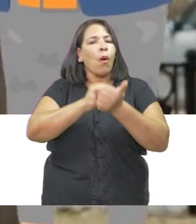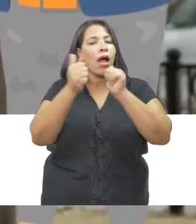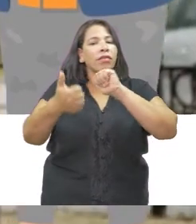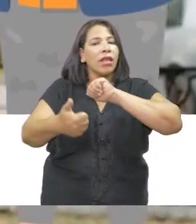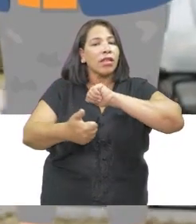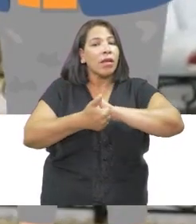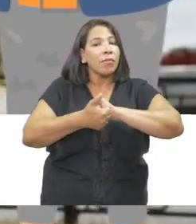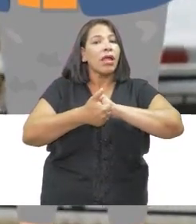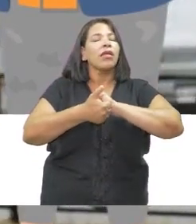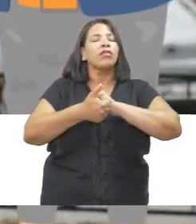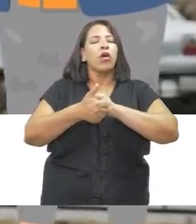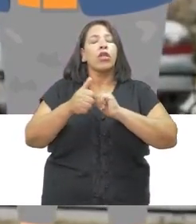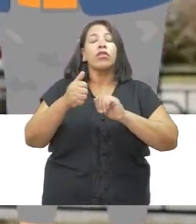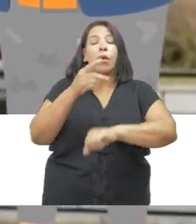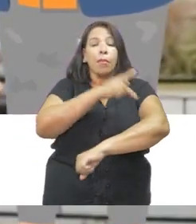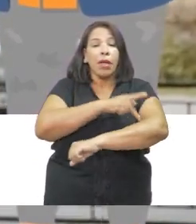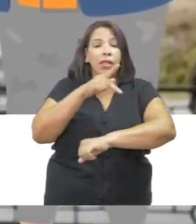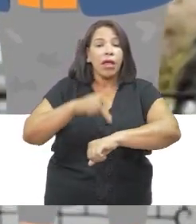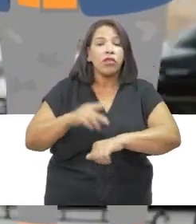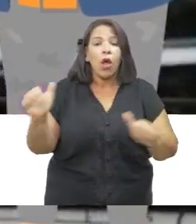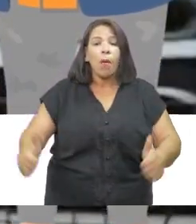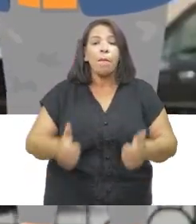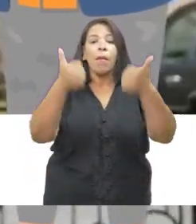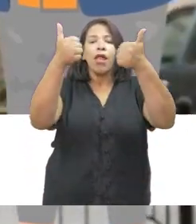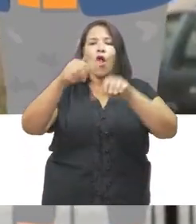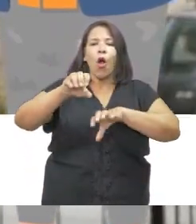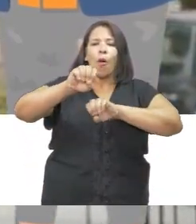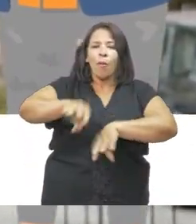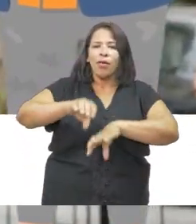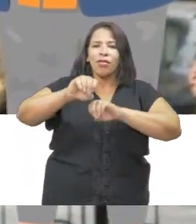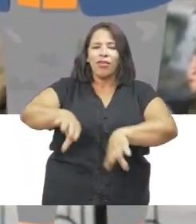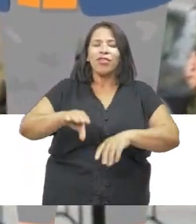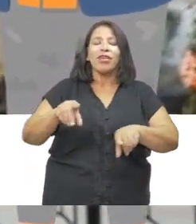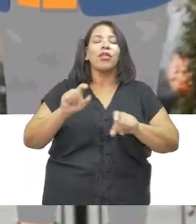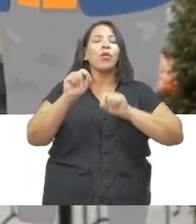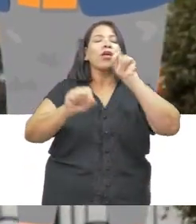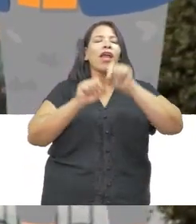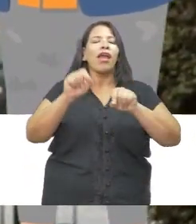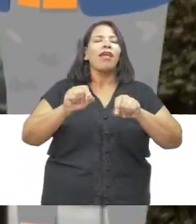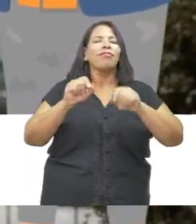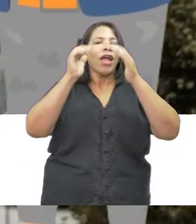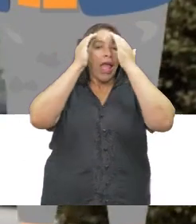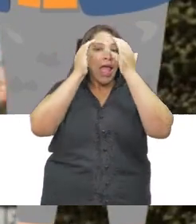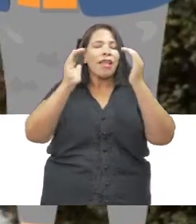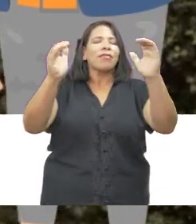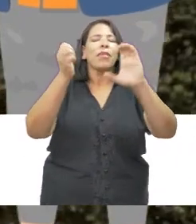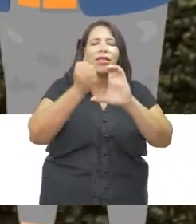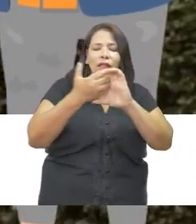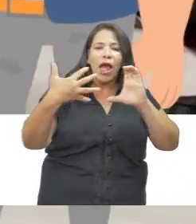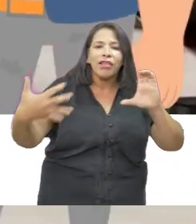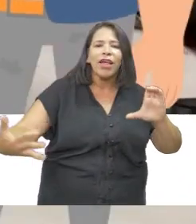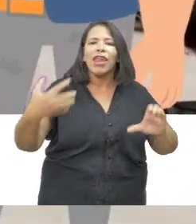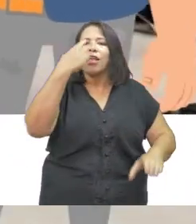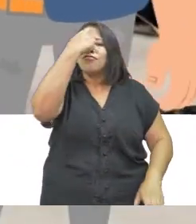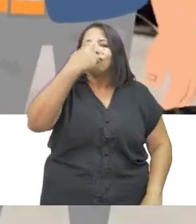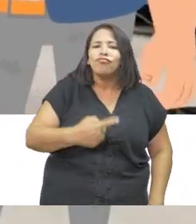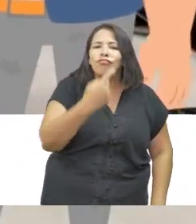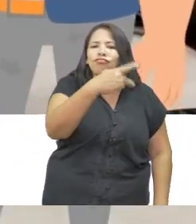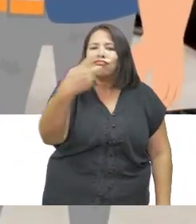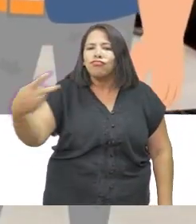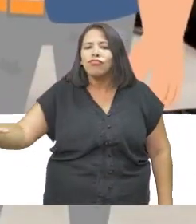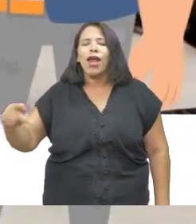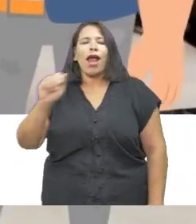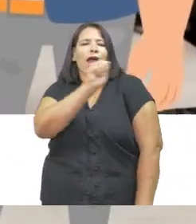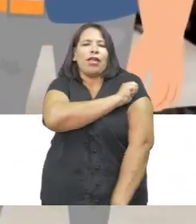adequações pedagógicas contribuem para a melhoria da qualidade da educação, ao considerar as necessidades e características individuais dos